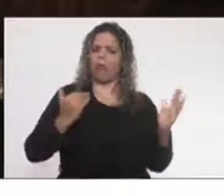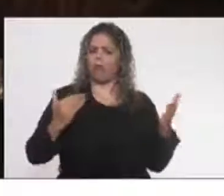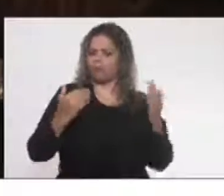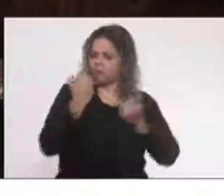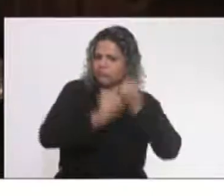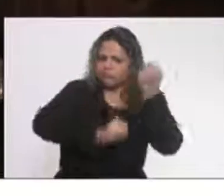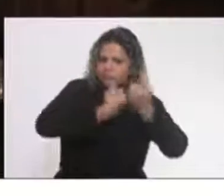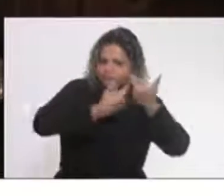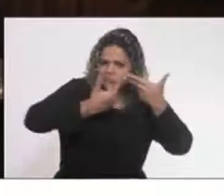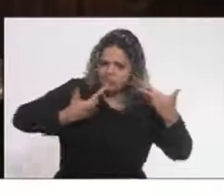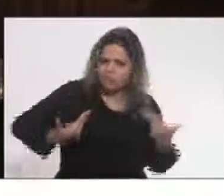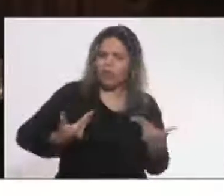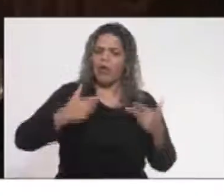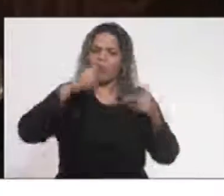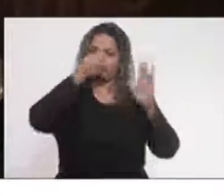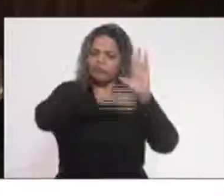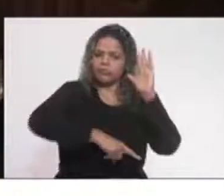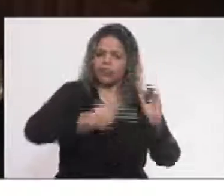que decresceu em